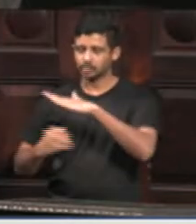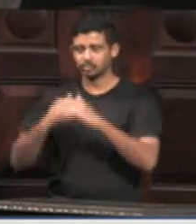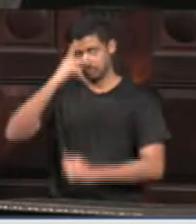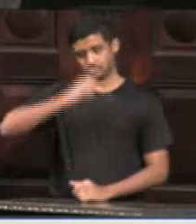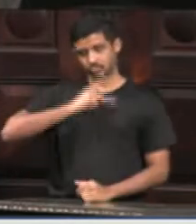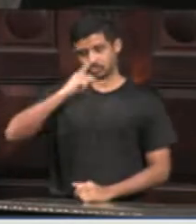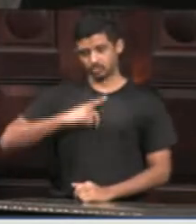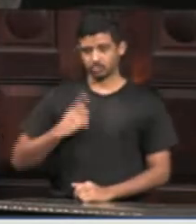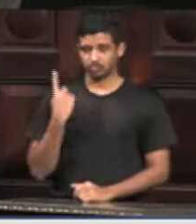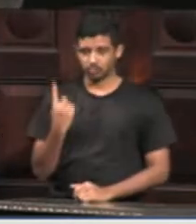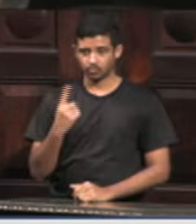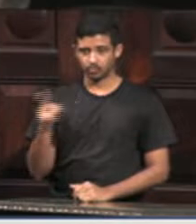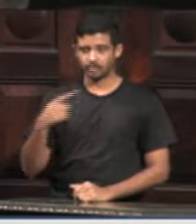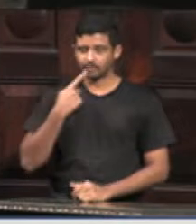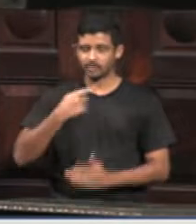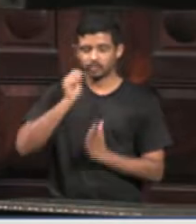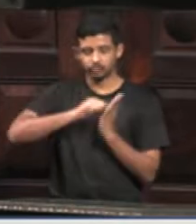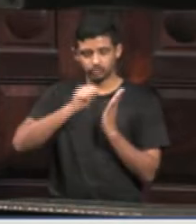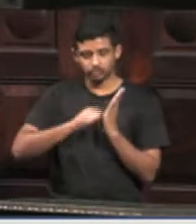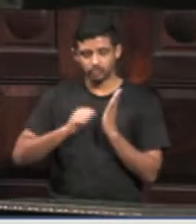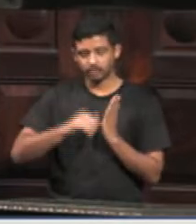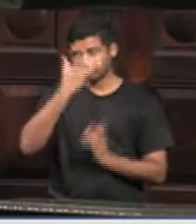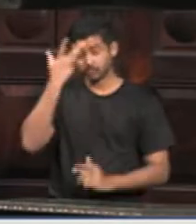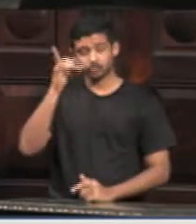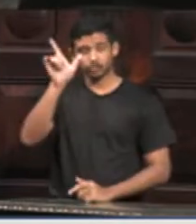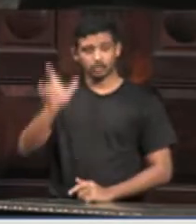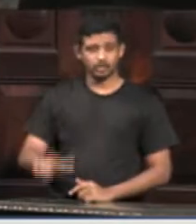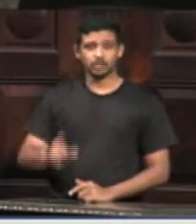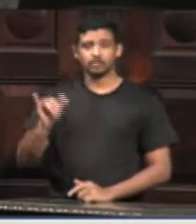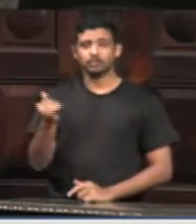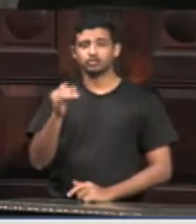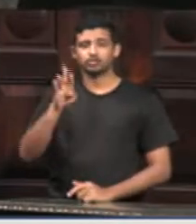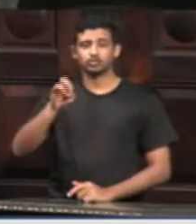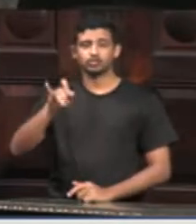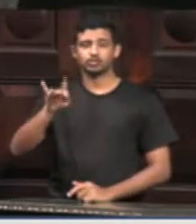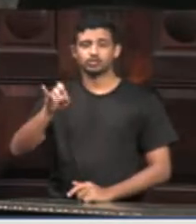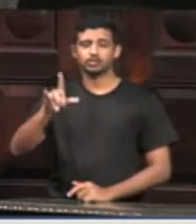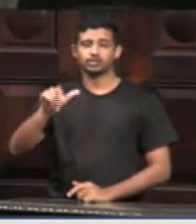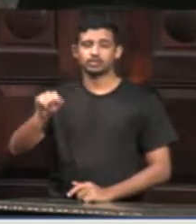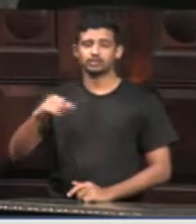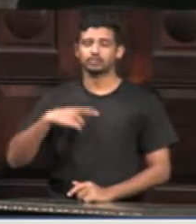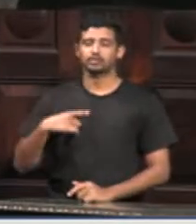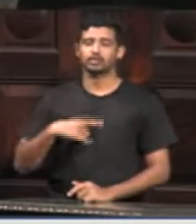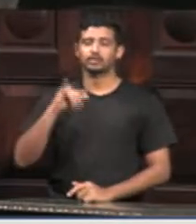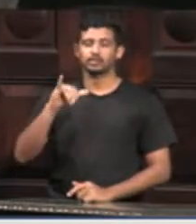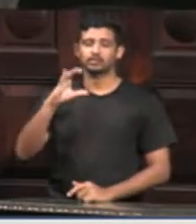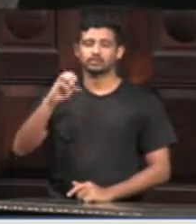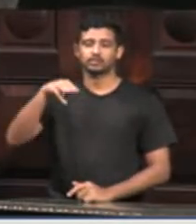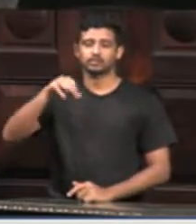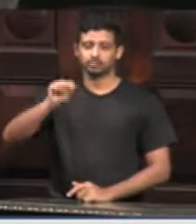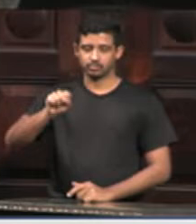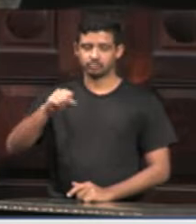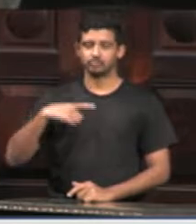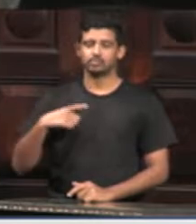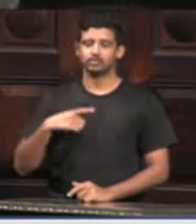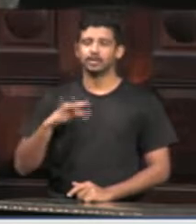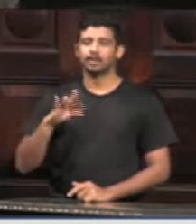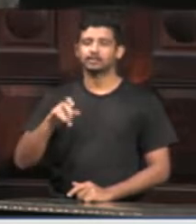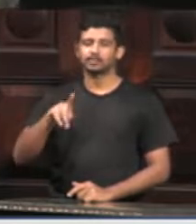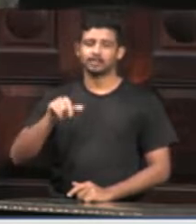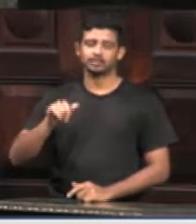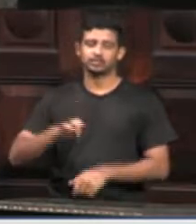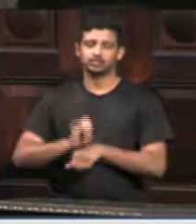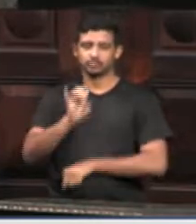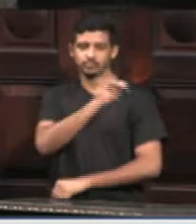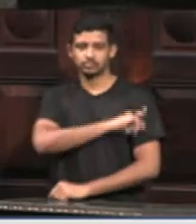MEI, a inscrição estadual no cadastro de pessoas jurídicas de cadastro de contribuintes ICMS, CAD e ICMS do Estado do Rio de Janeiro. Em discussão,